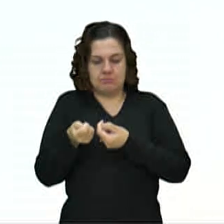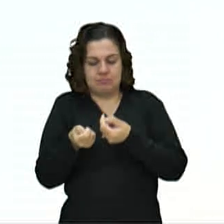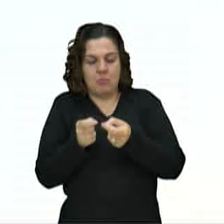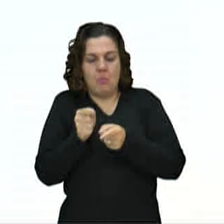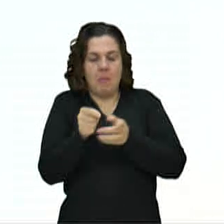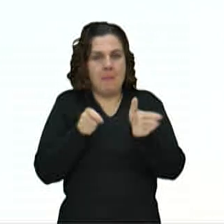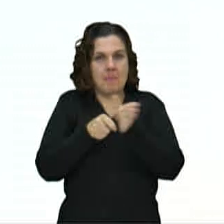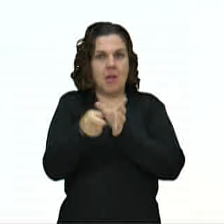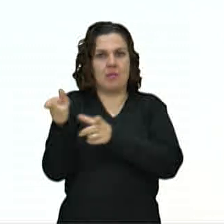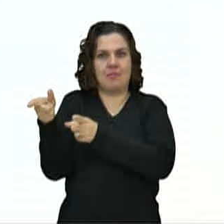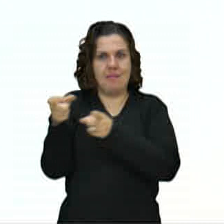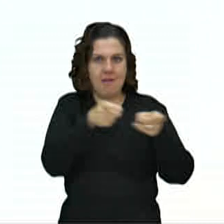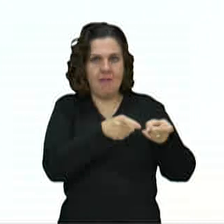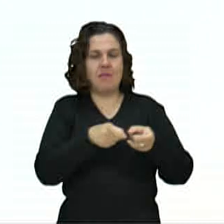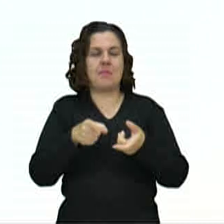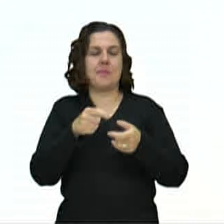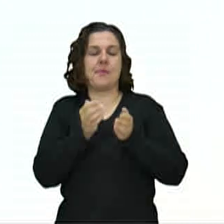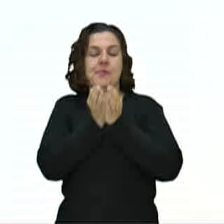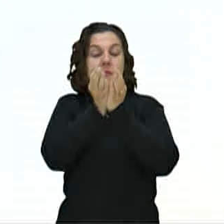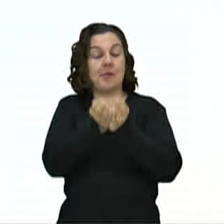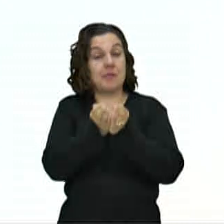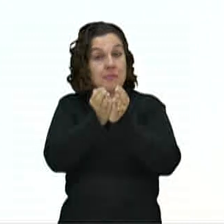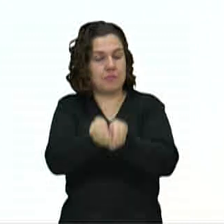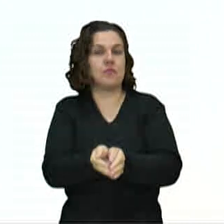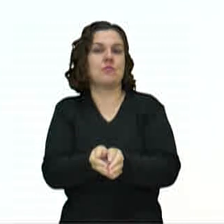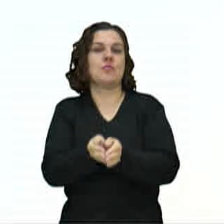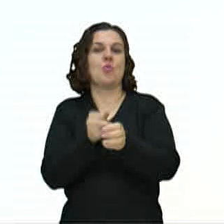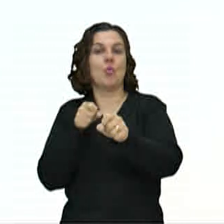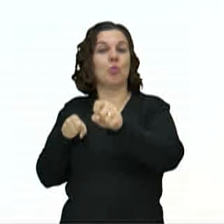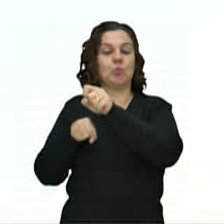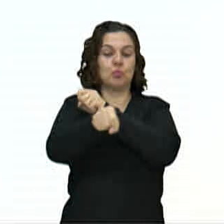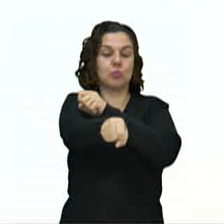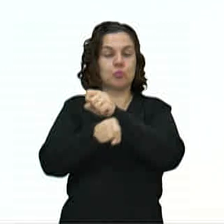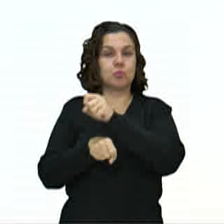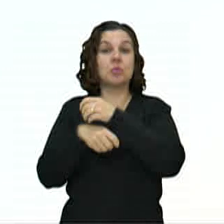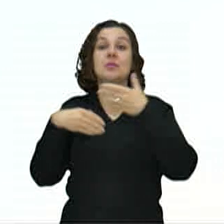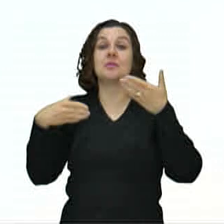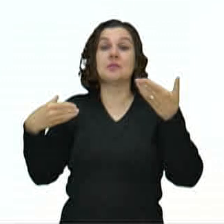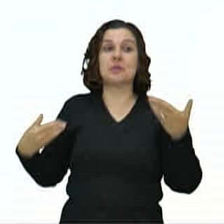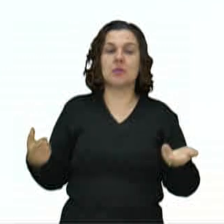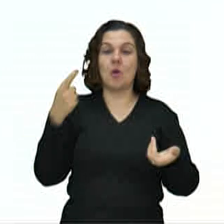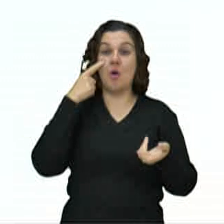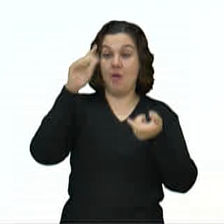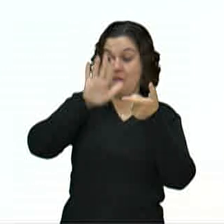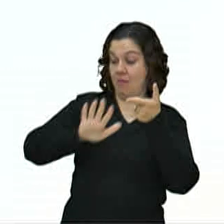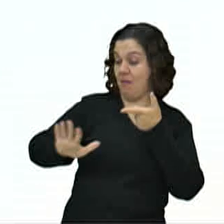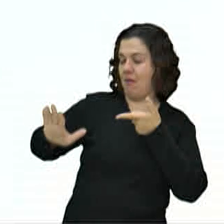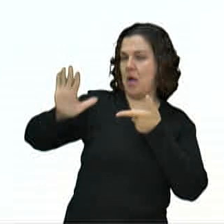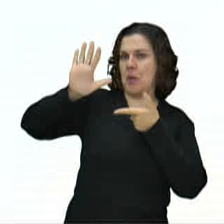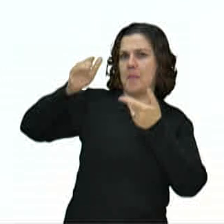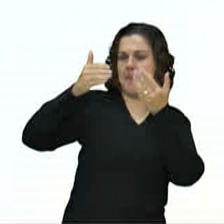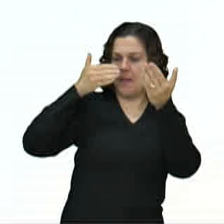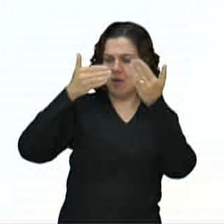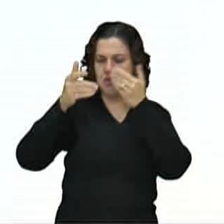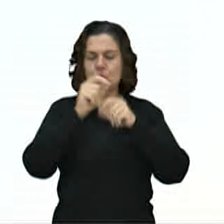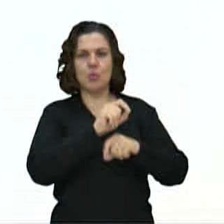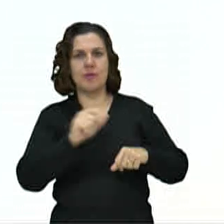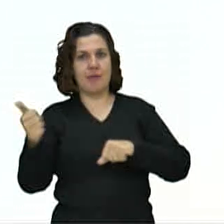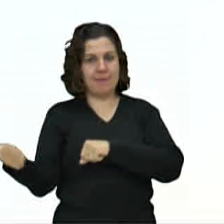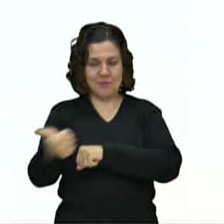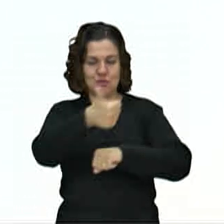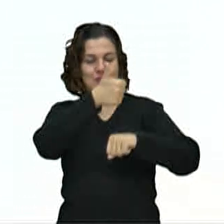munições, fuzis, navios, canhões. Você tem o que então? A imagem faz referência aos chefes